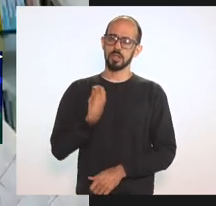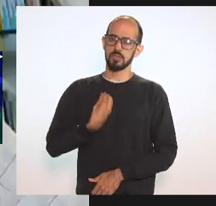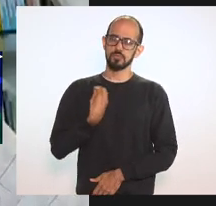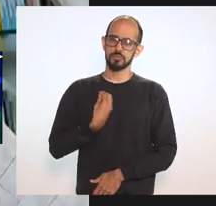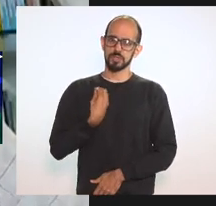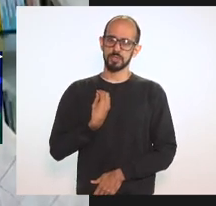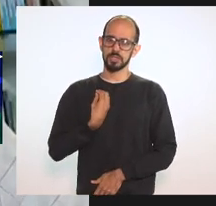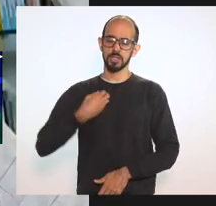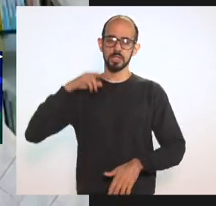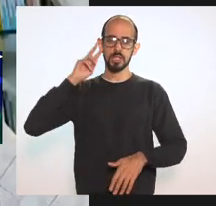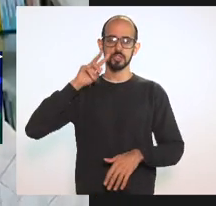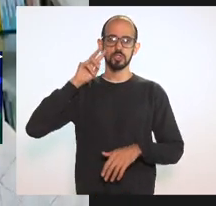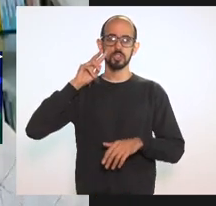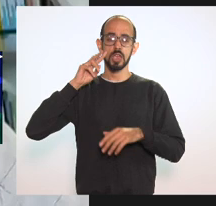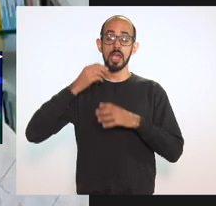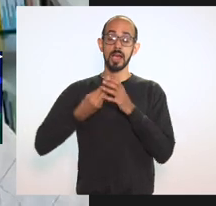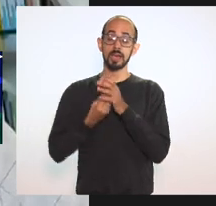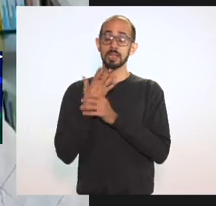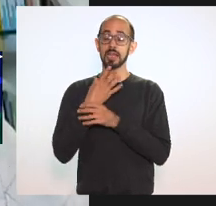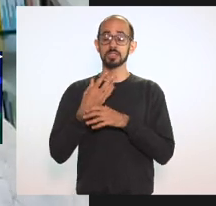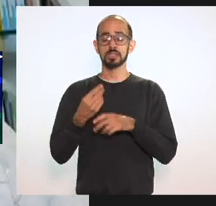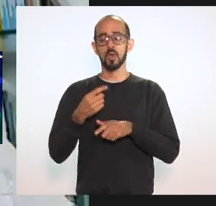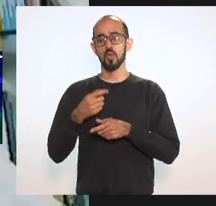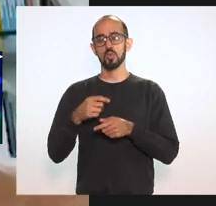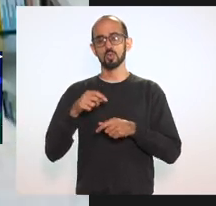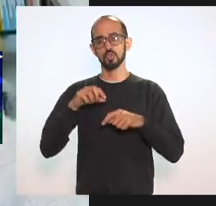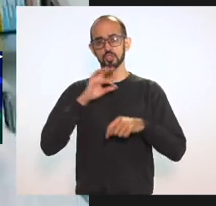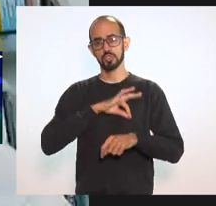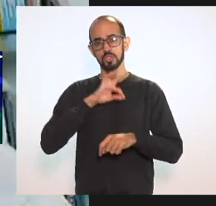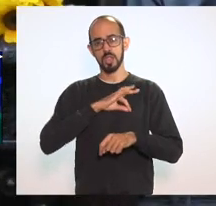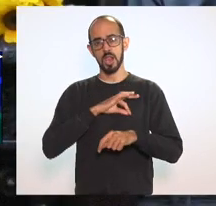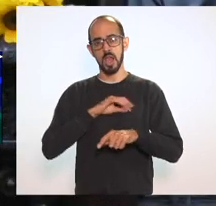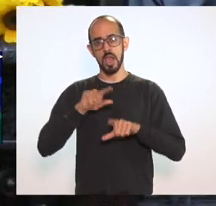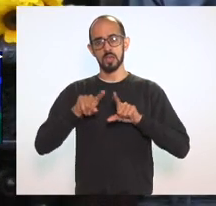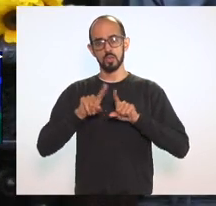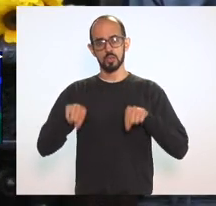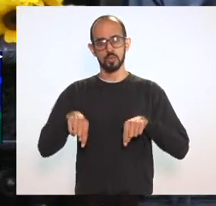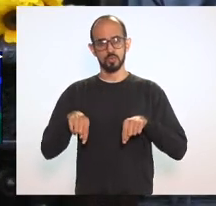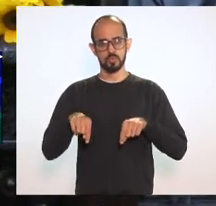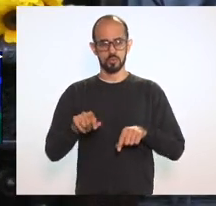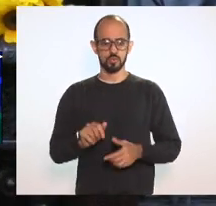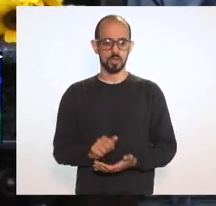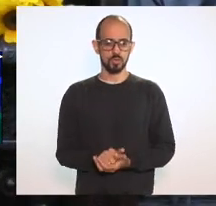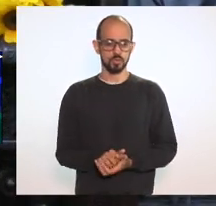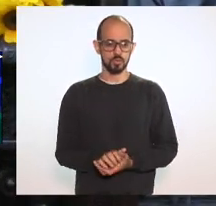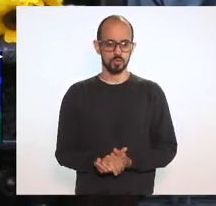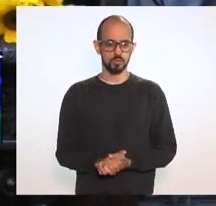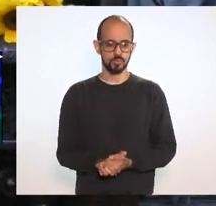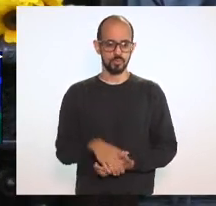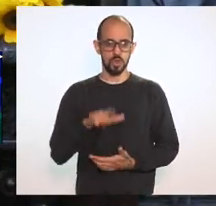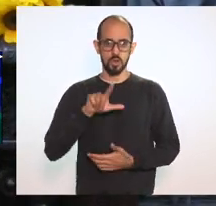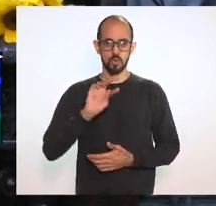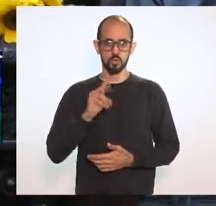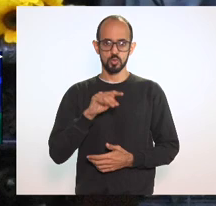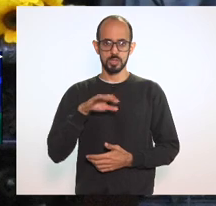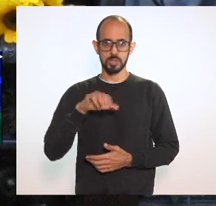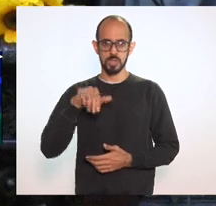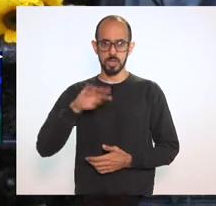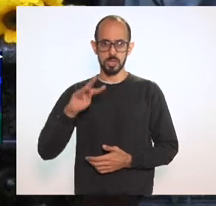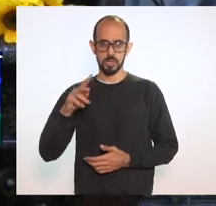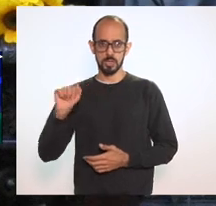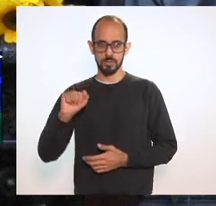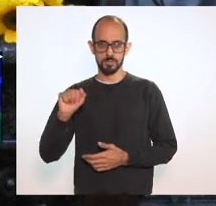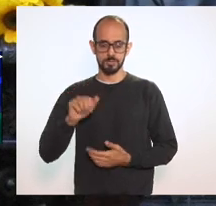estão econômico a geração de emprego e renda obrigado o próximo orador a deputada Lucinha